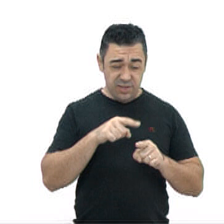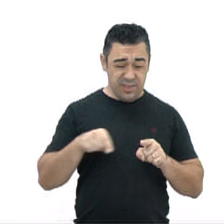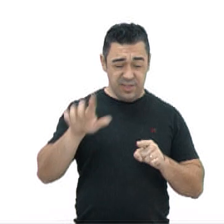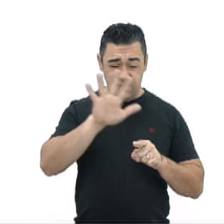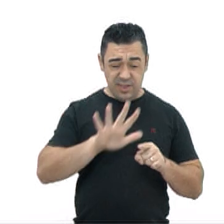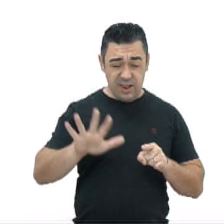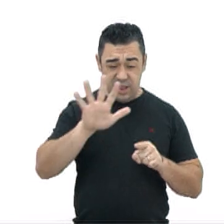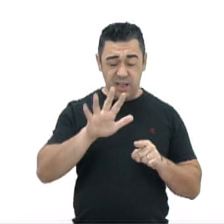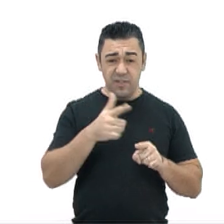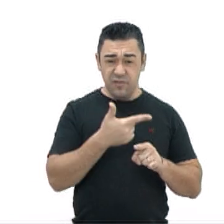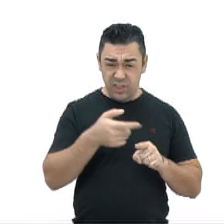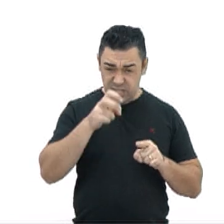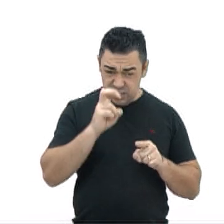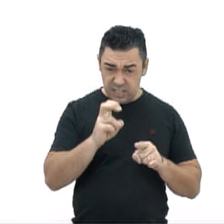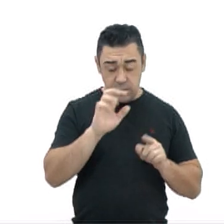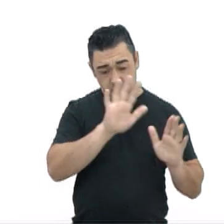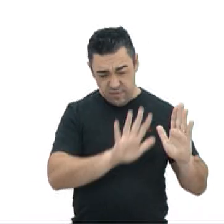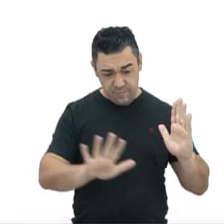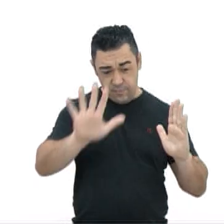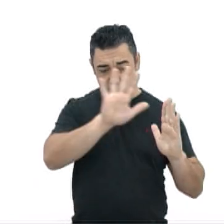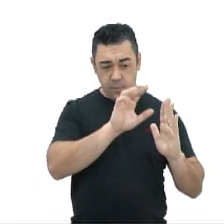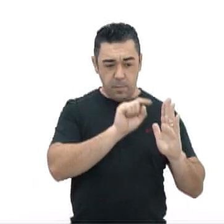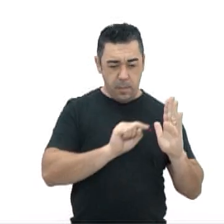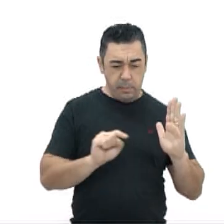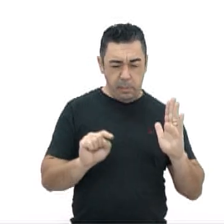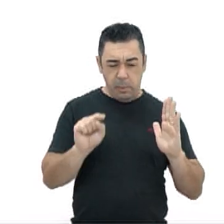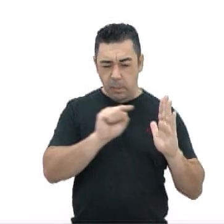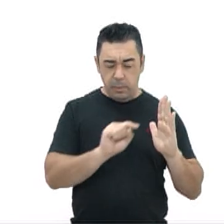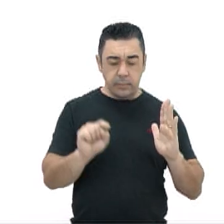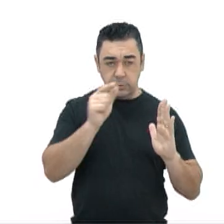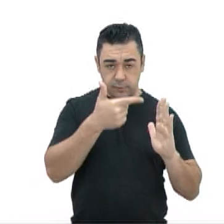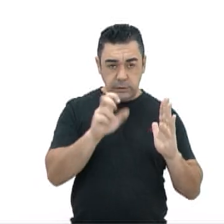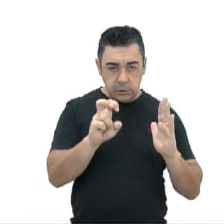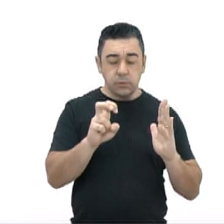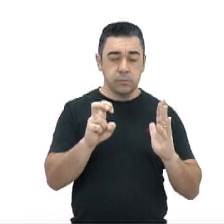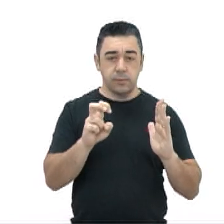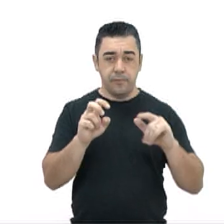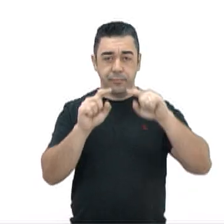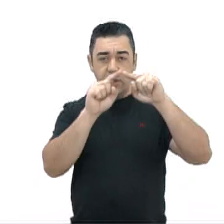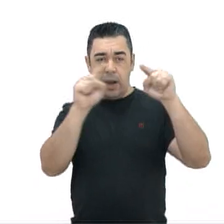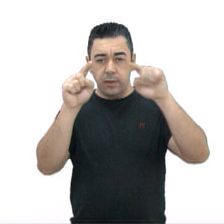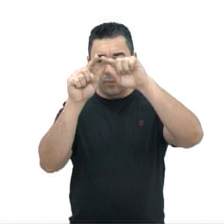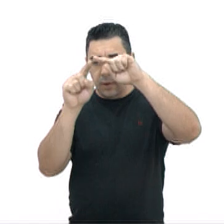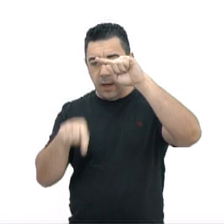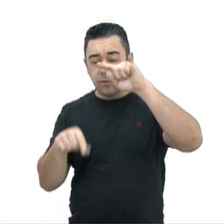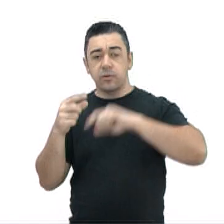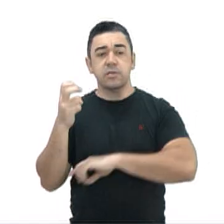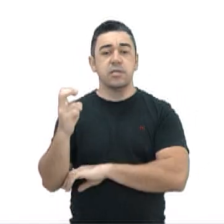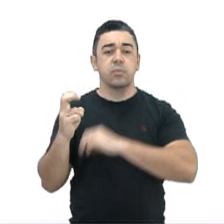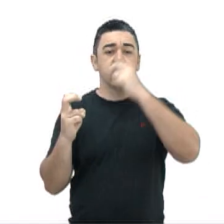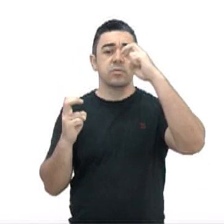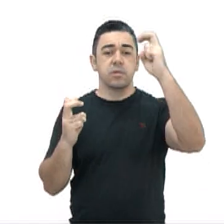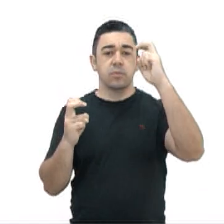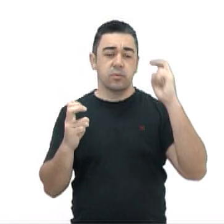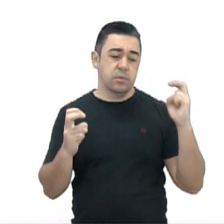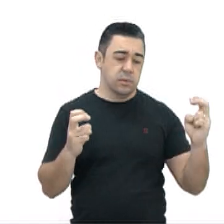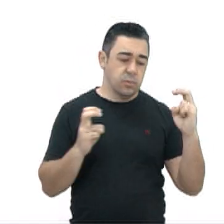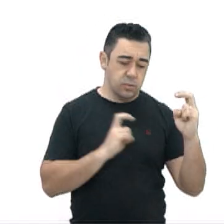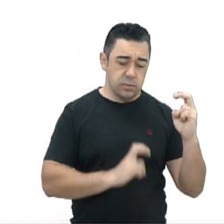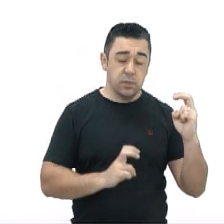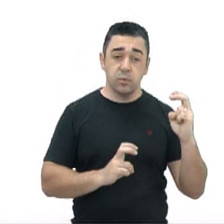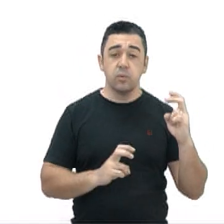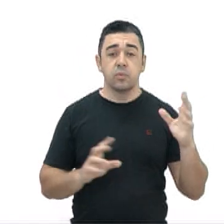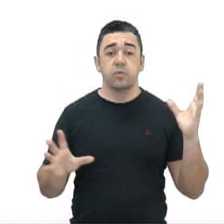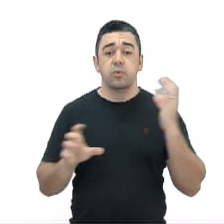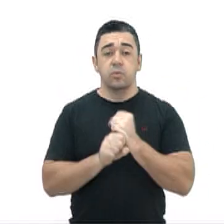aliás, um quadrado cuja área é 25 tem lado igual a 5. A área aqui é 25, são 25 quadradinhos,